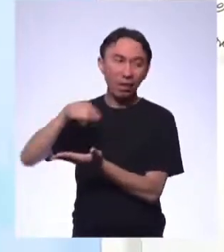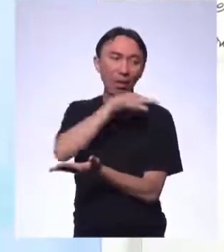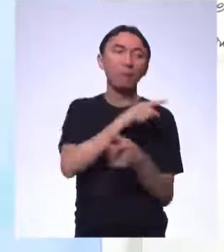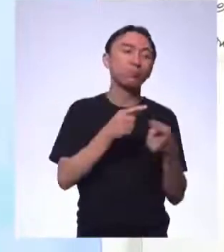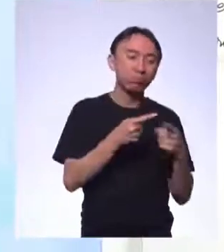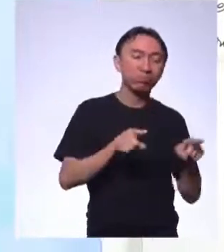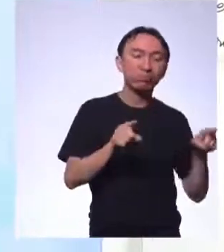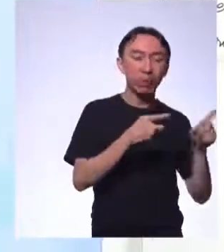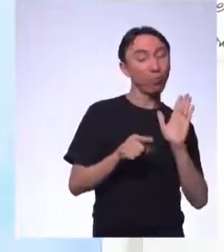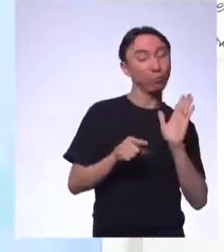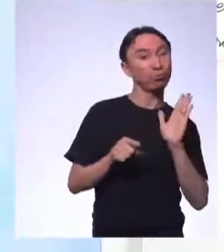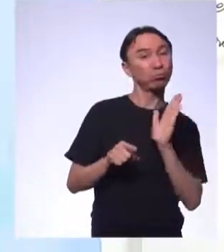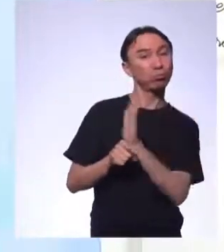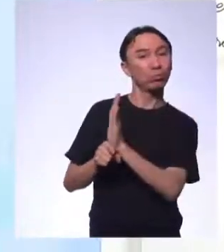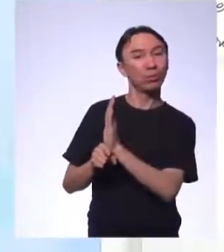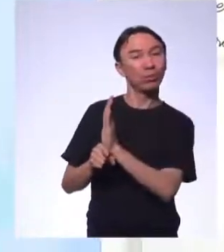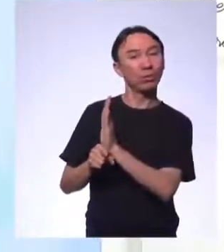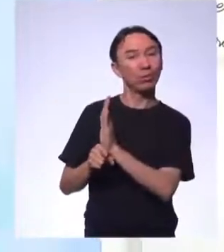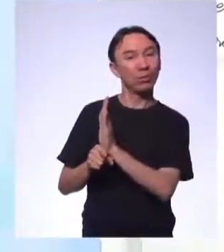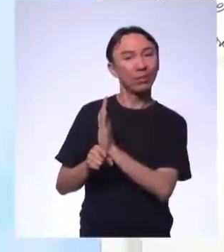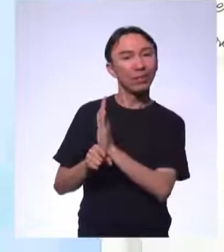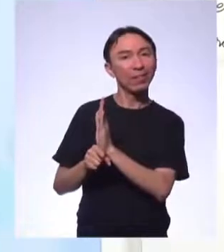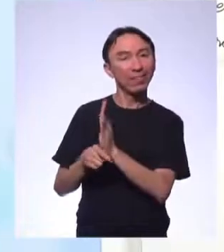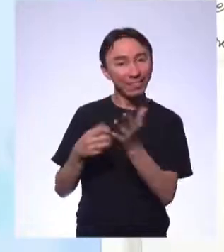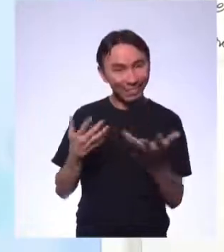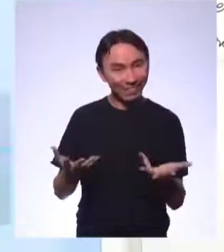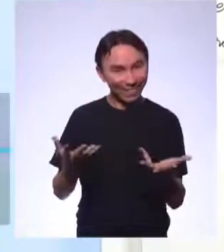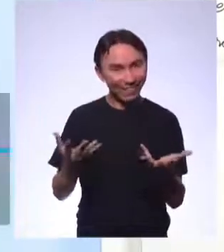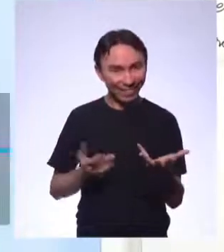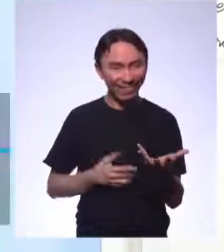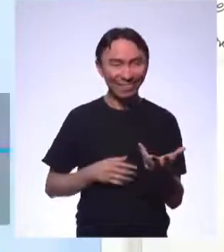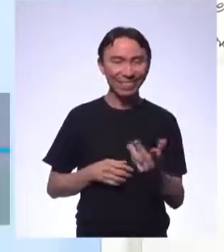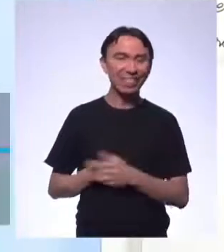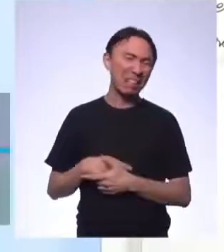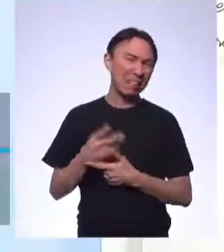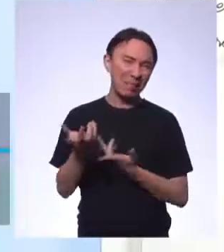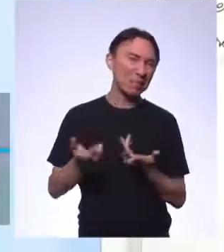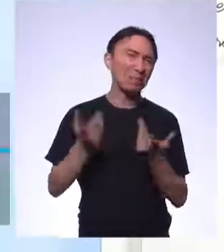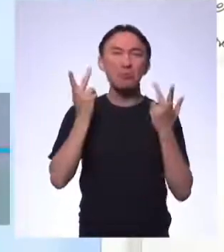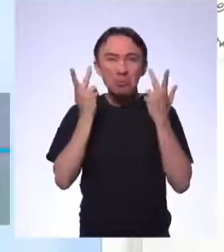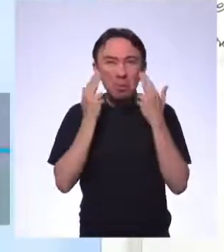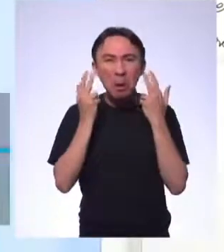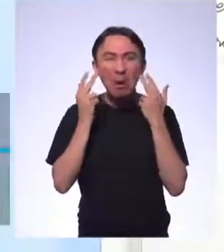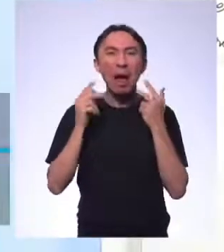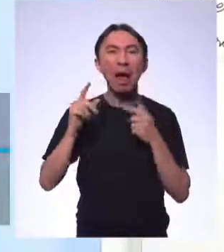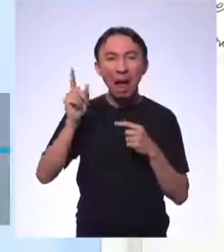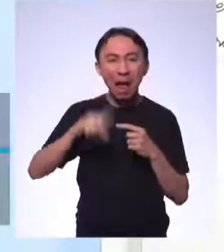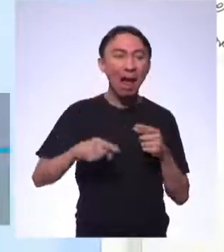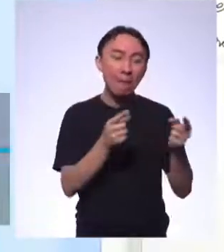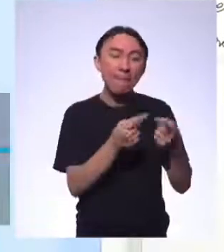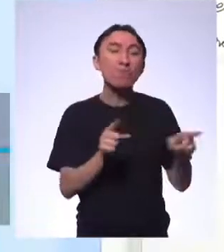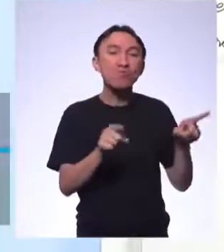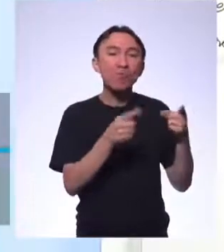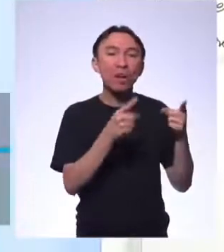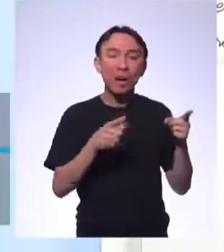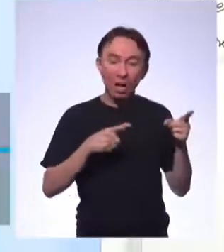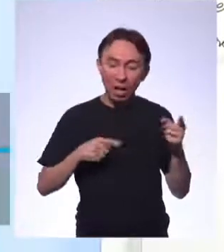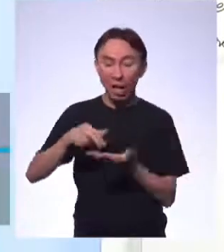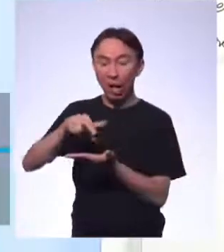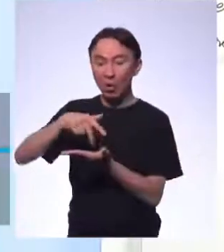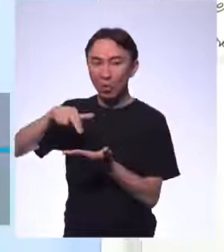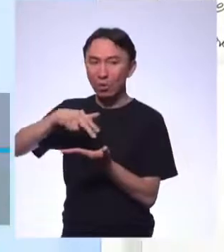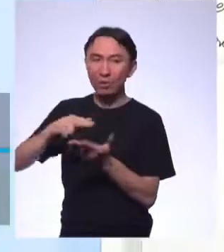a gente viu a música a serviço da dança, e não ao contrário. Né? Geralmente, a dança, né, a música existe, e a dança geralmente procura